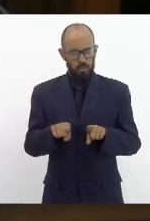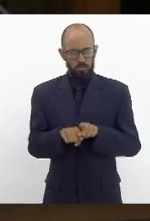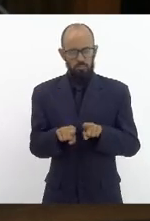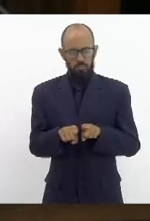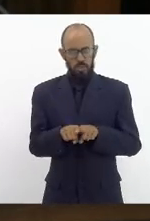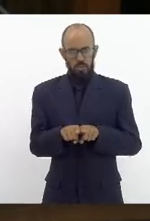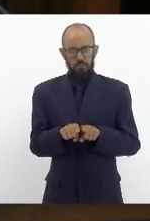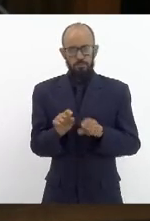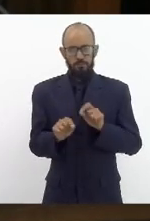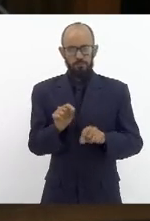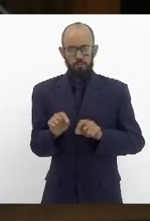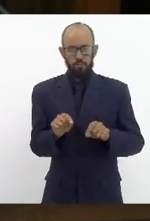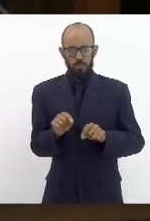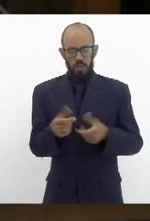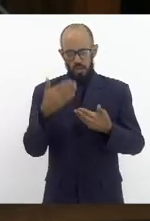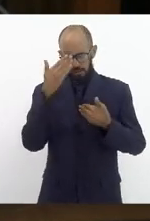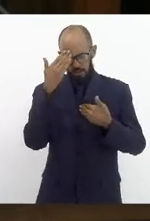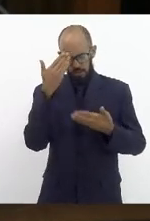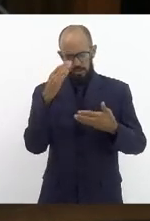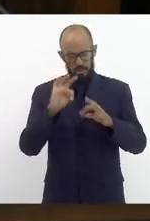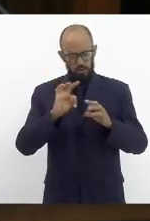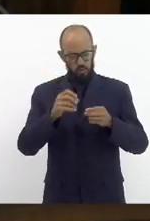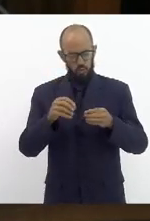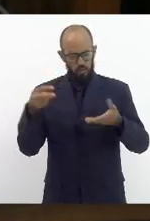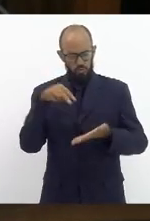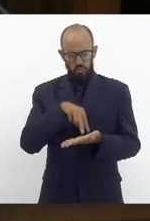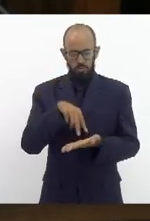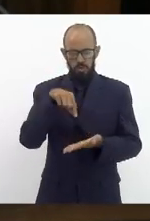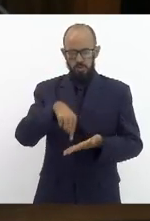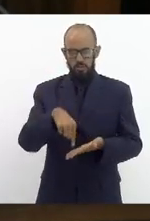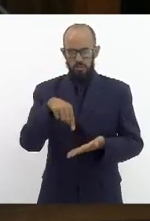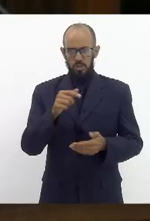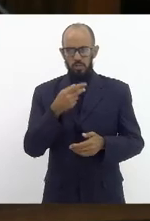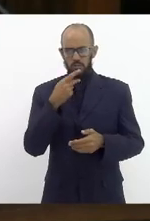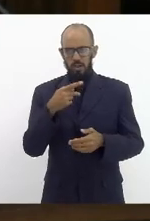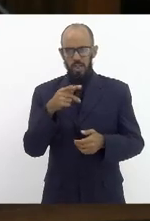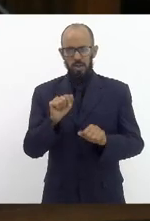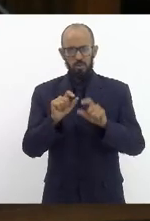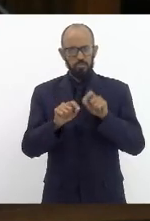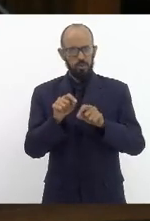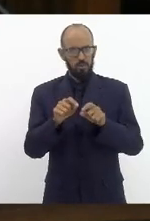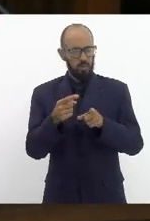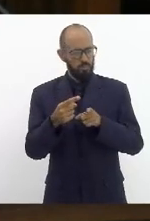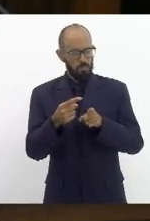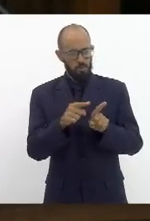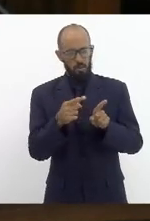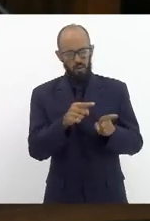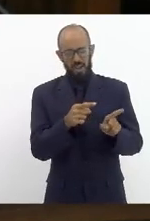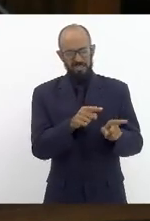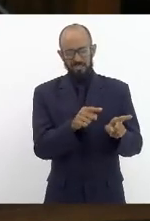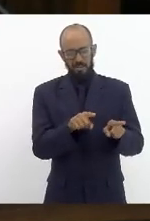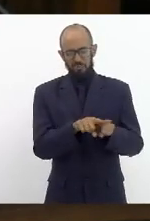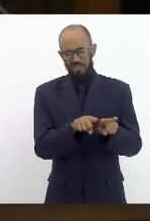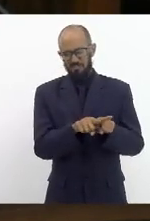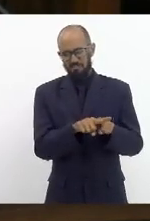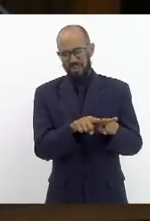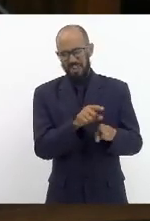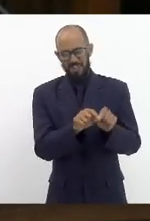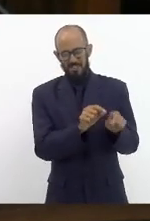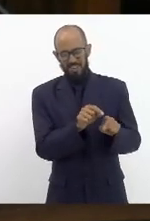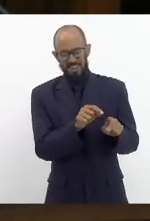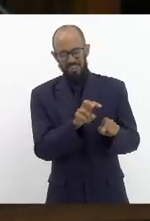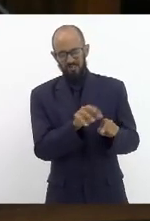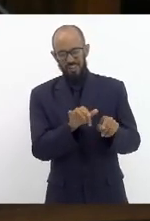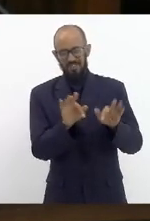agradecer aqui a presença de todos vocês, dizer, fazer aqui uma provocação que a gente vai ficar feliz de